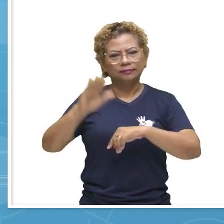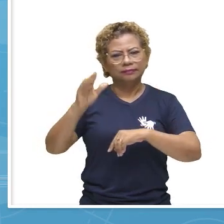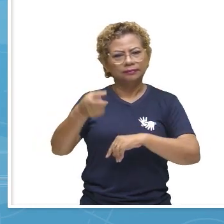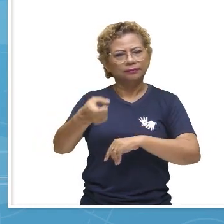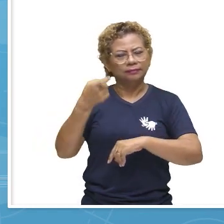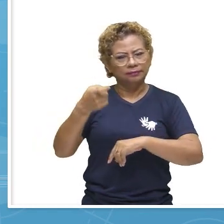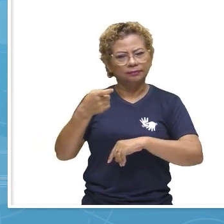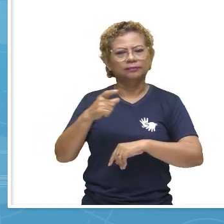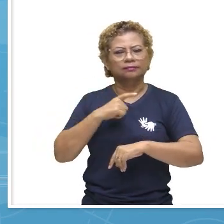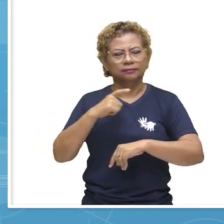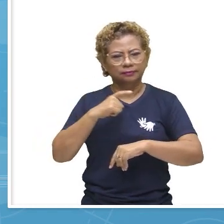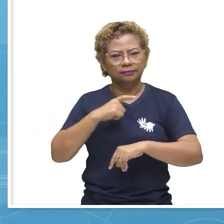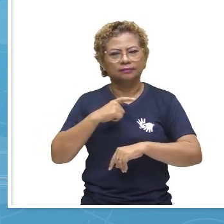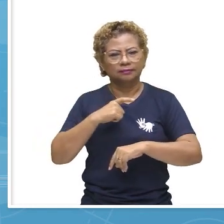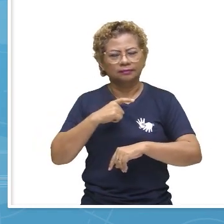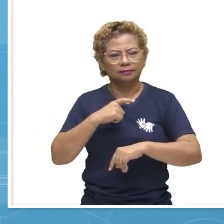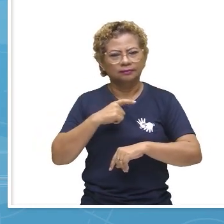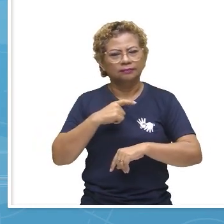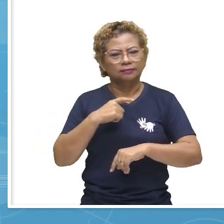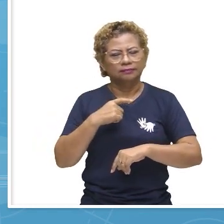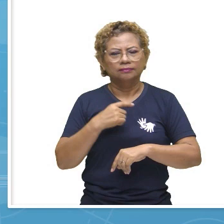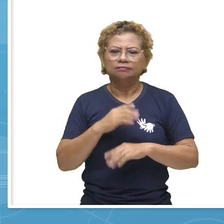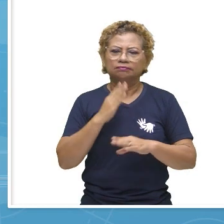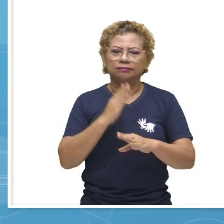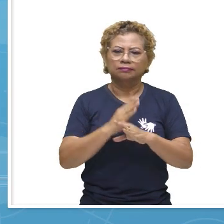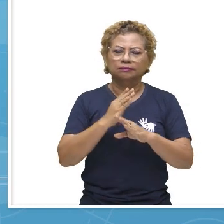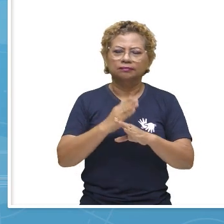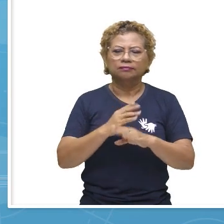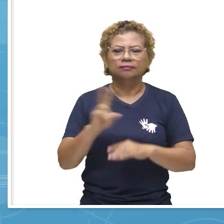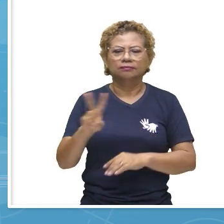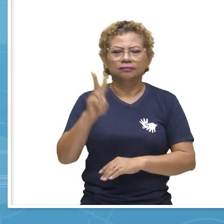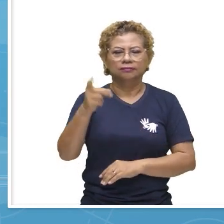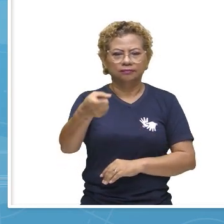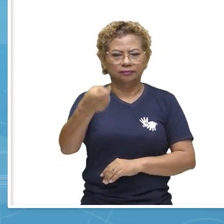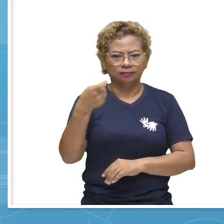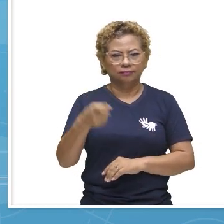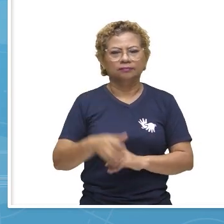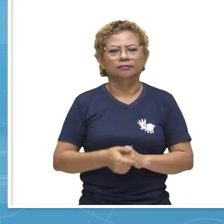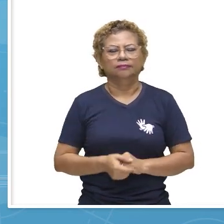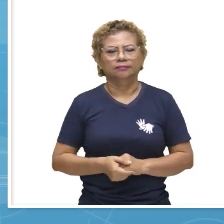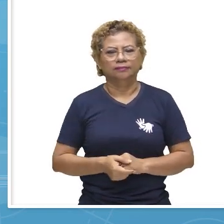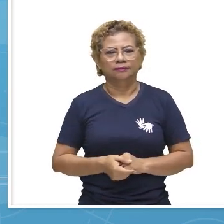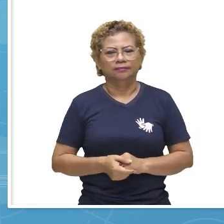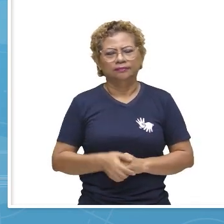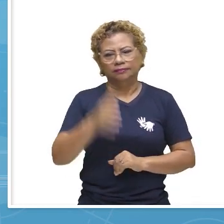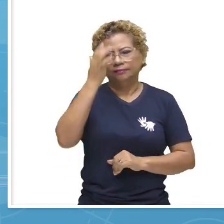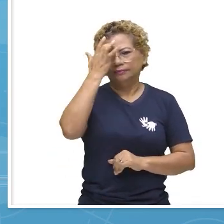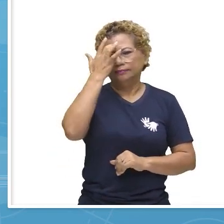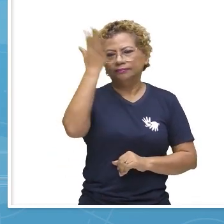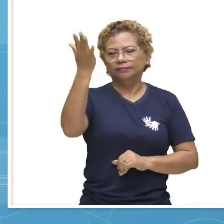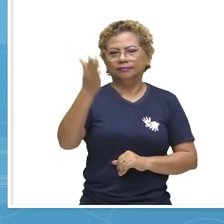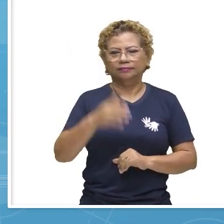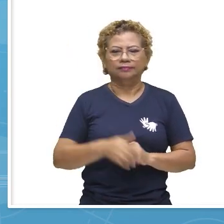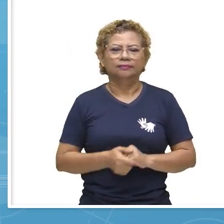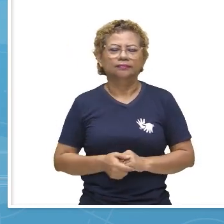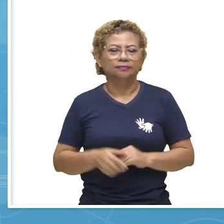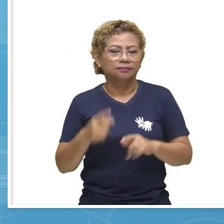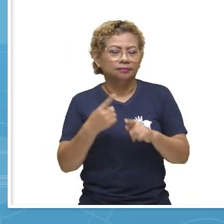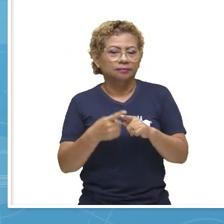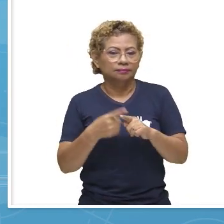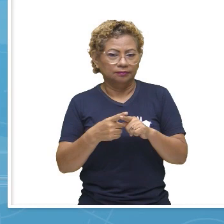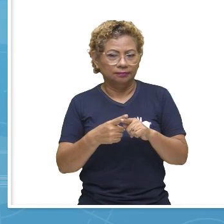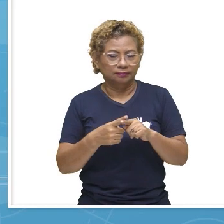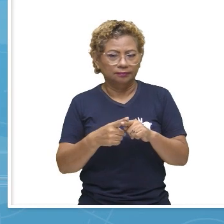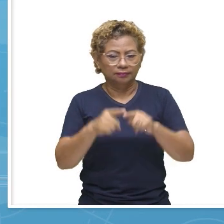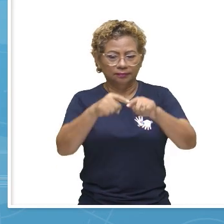área de 49 centímetros ao quadrado. Quanto vale x? Essa questão está até mais fácil que o nosso exemplo da aula, porque é um